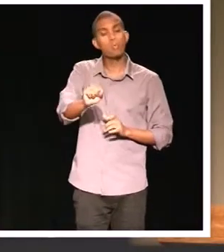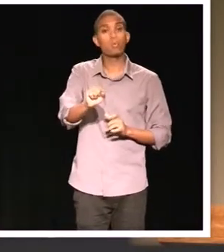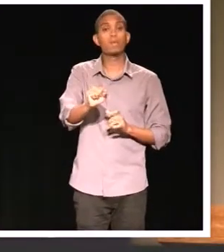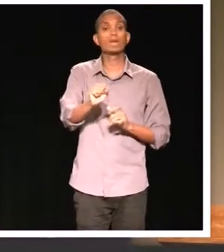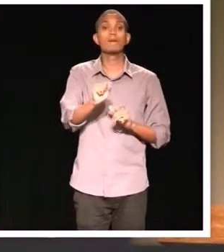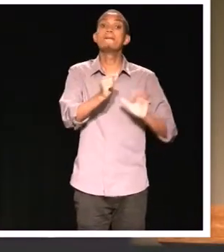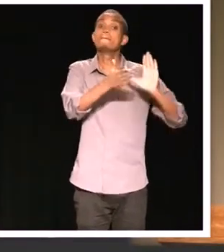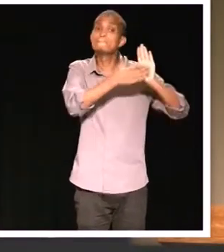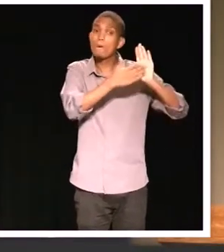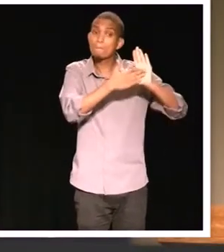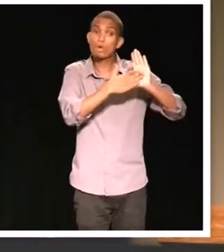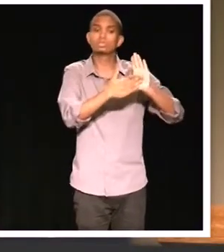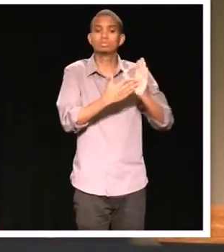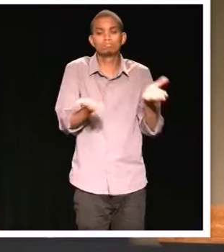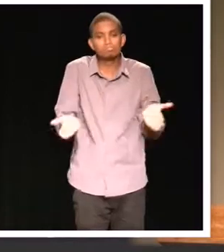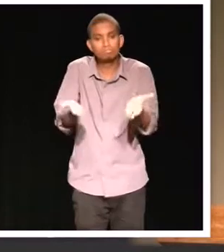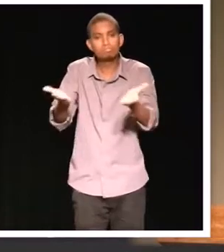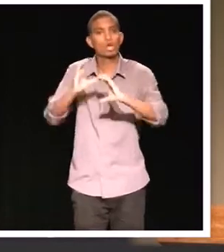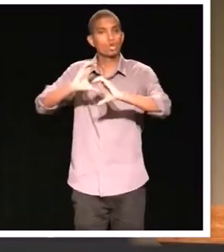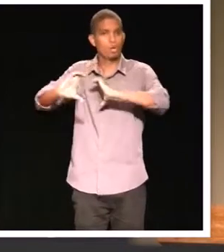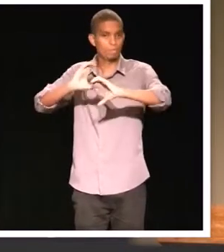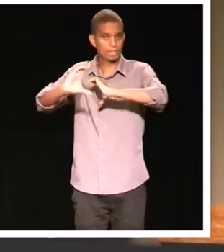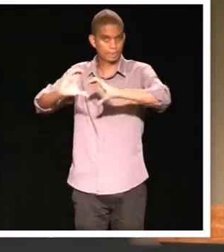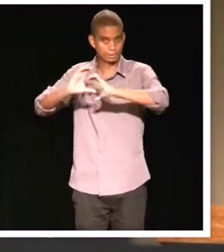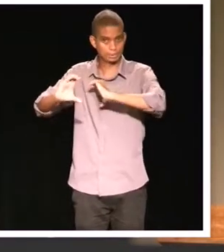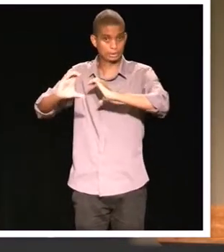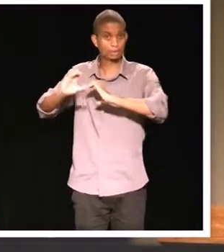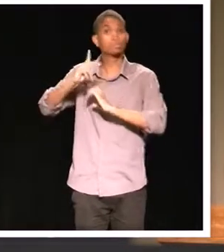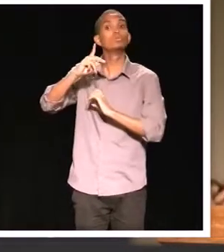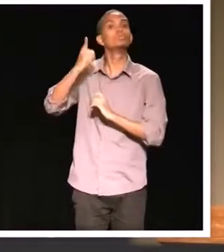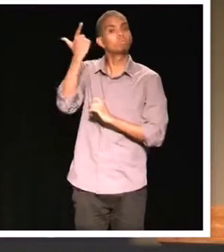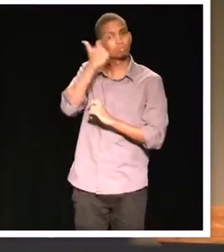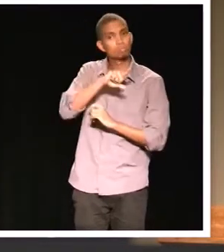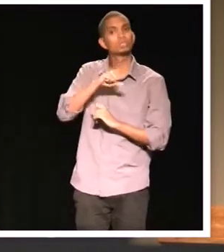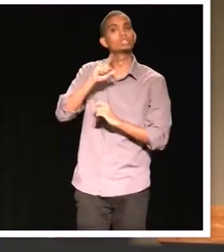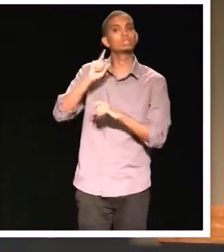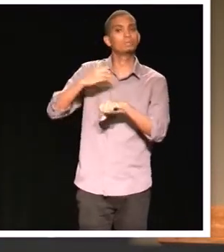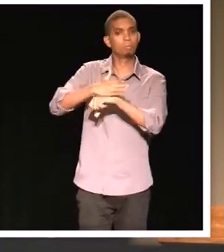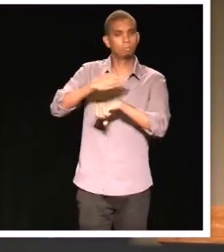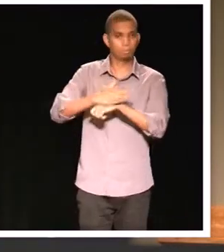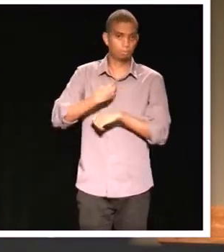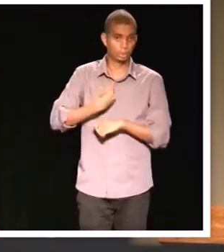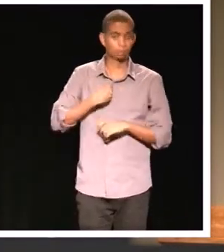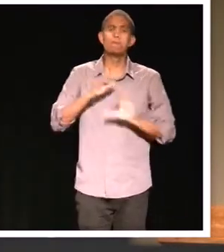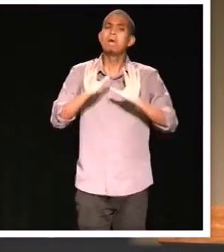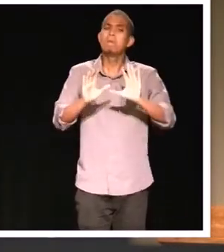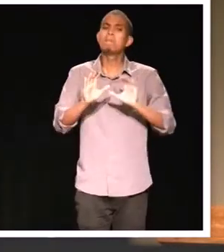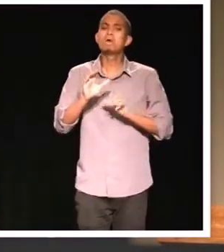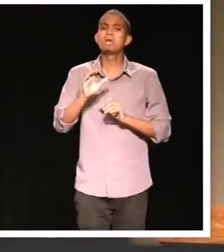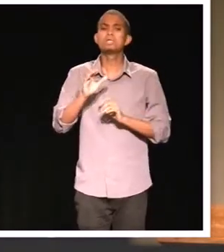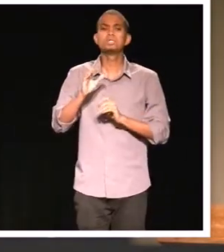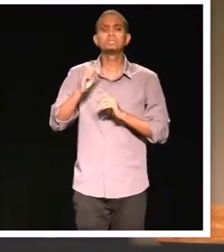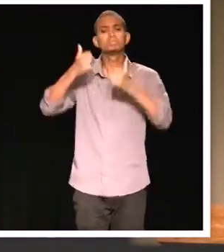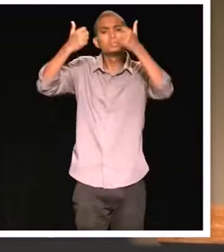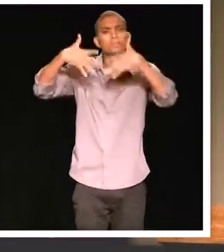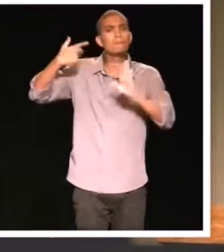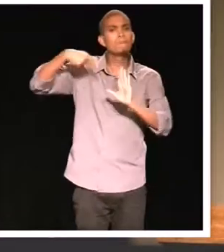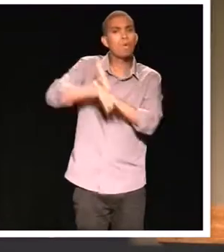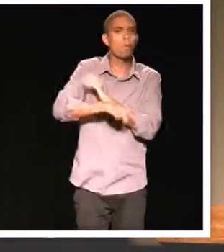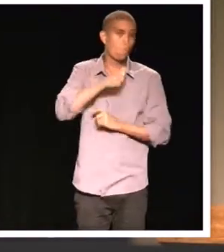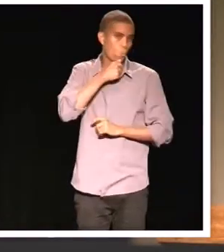propõe que se favoreça a comunicação para que a educação seja amplamente melhor. E não vai muito para